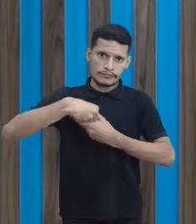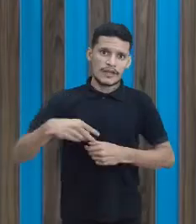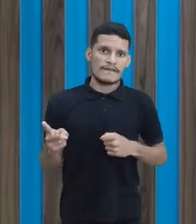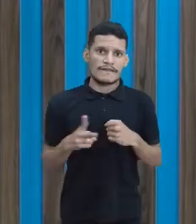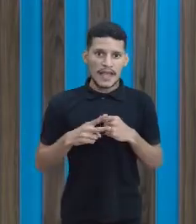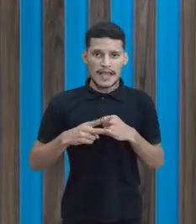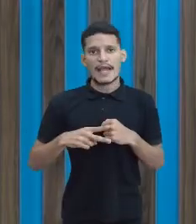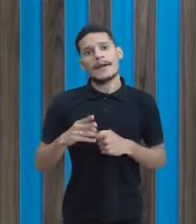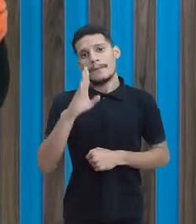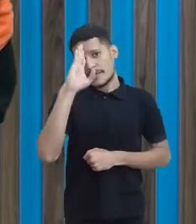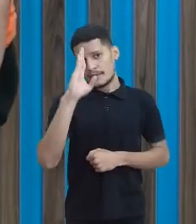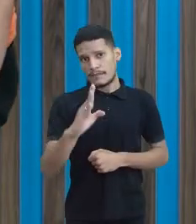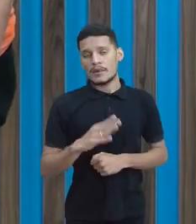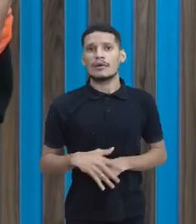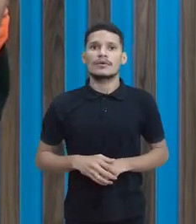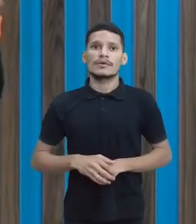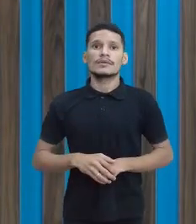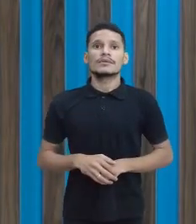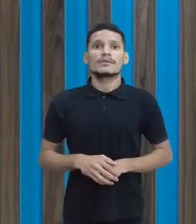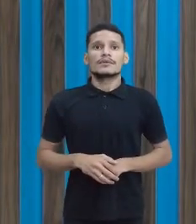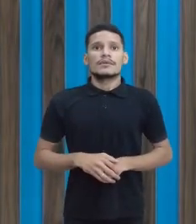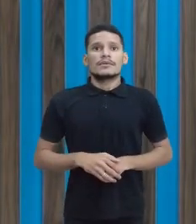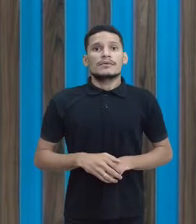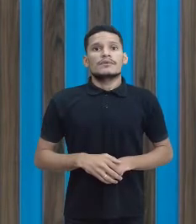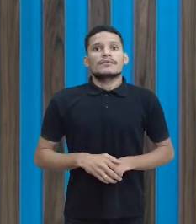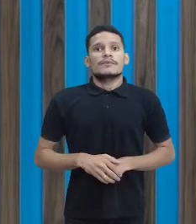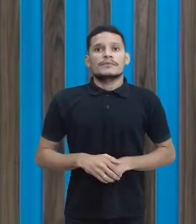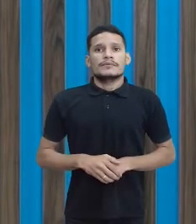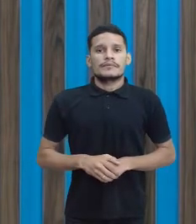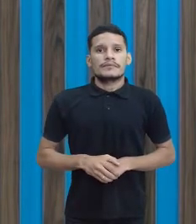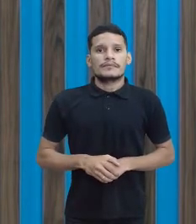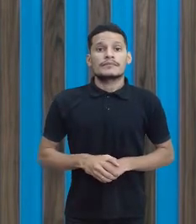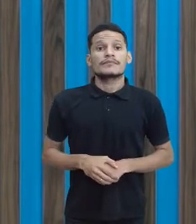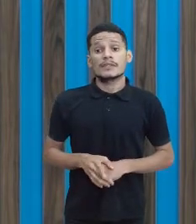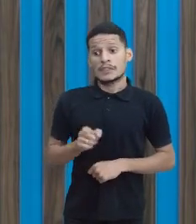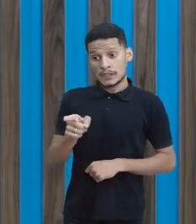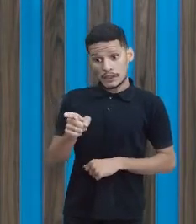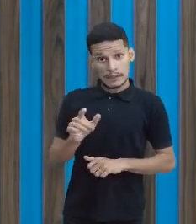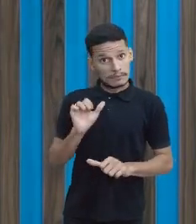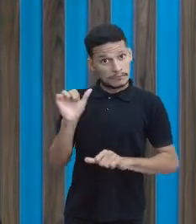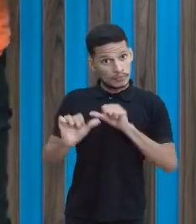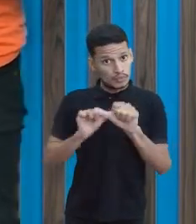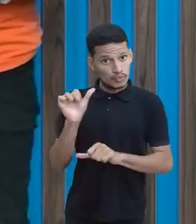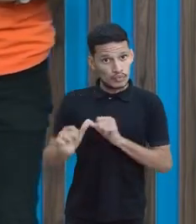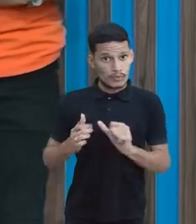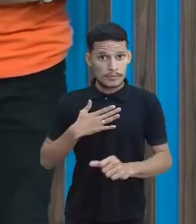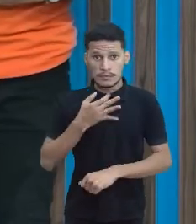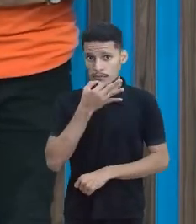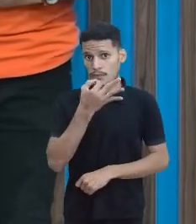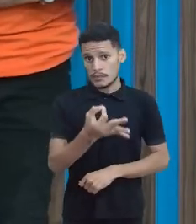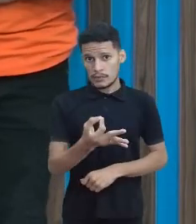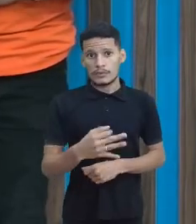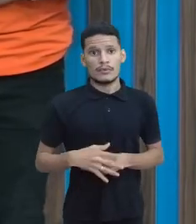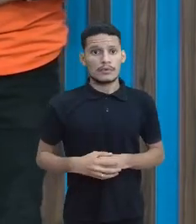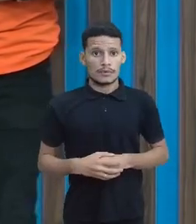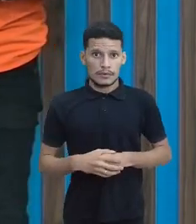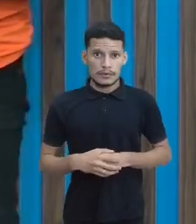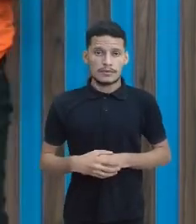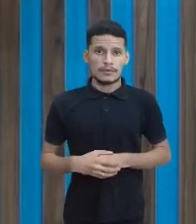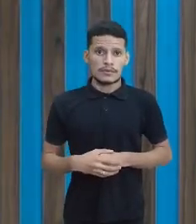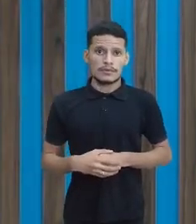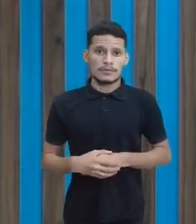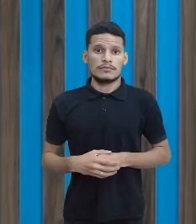Ok, então vamos lá, continuando. It has changed my opinion. Isso mudou minha opinião.